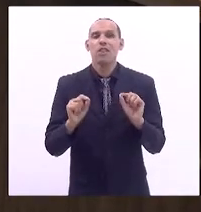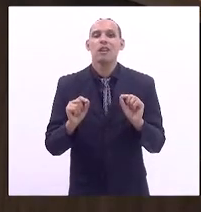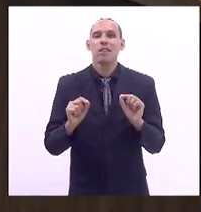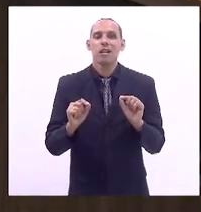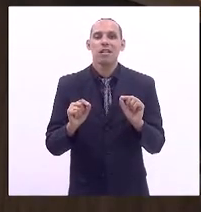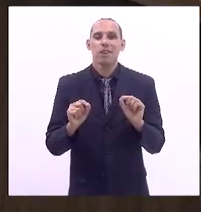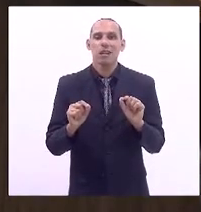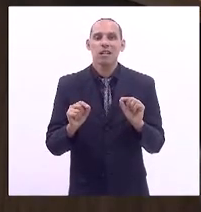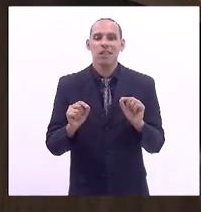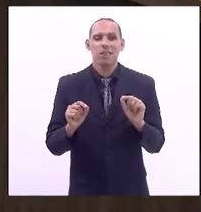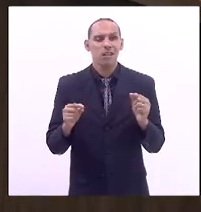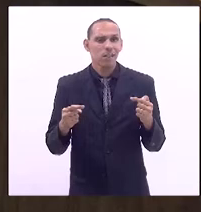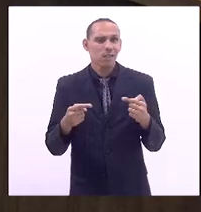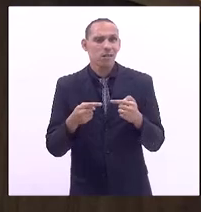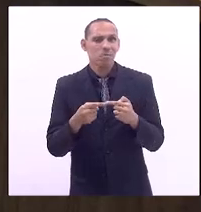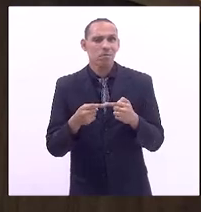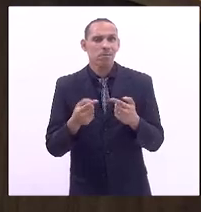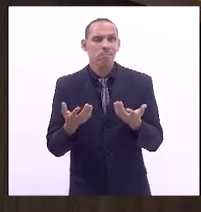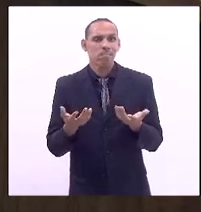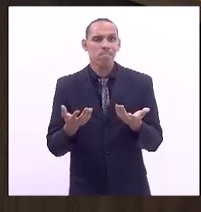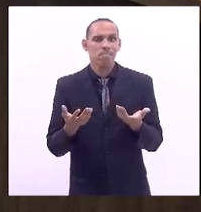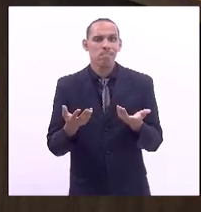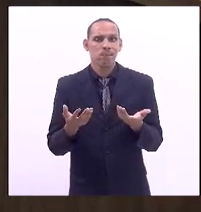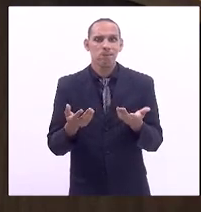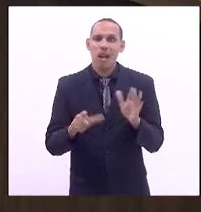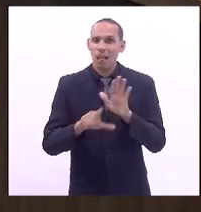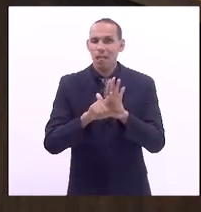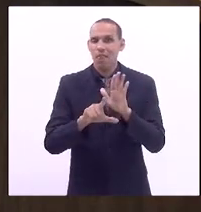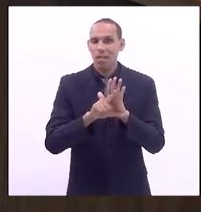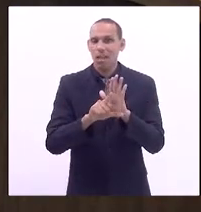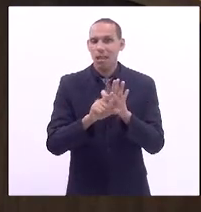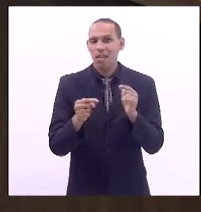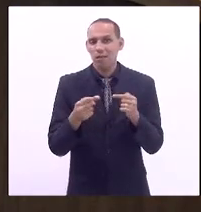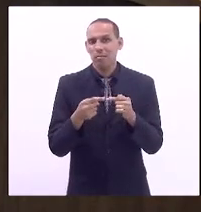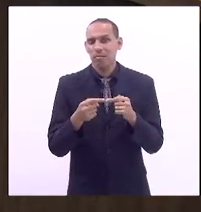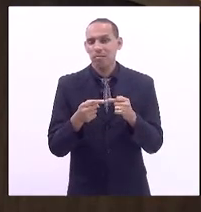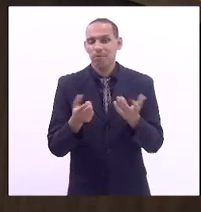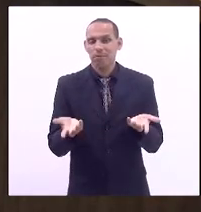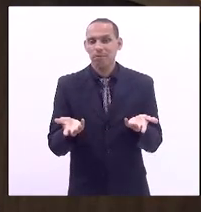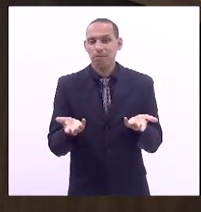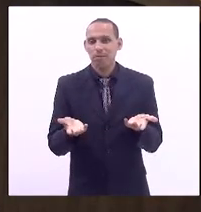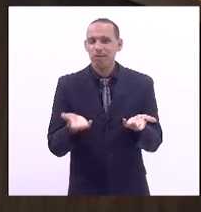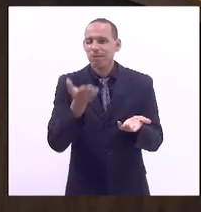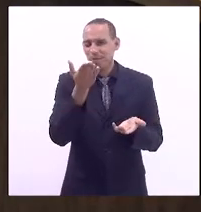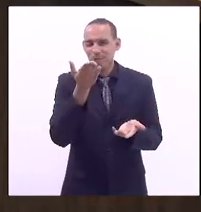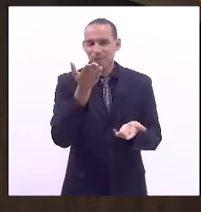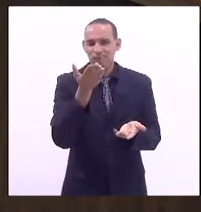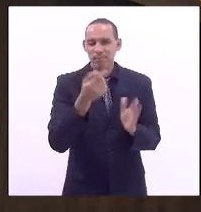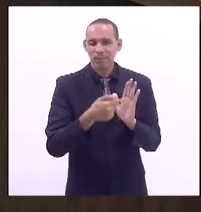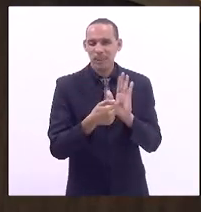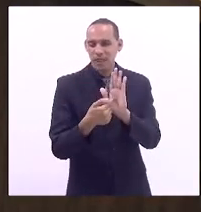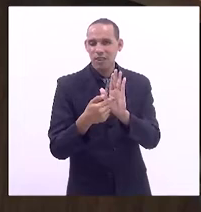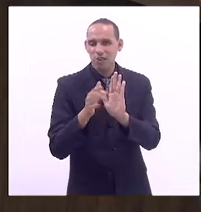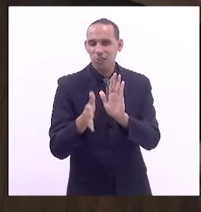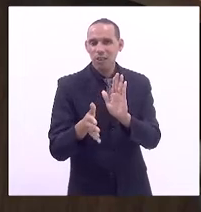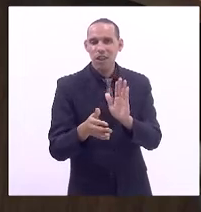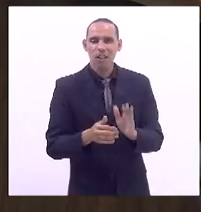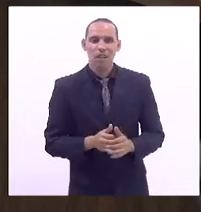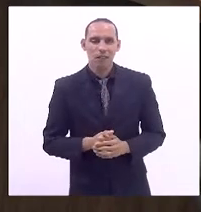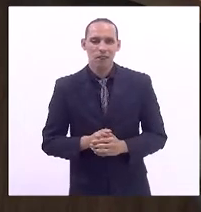aspecto de se leite lá vossa excelência apresentou